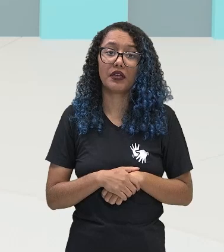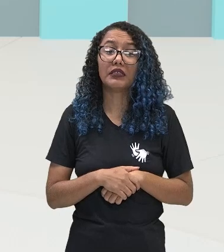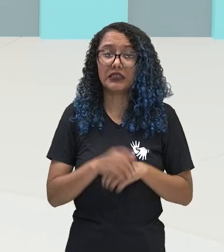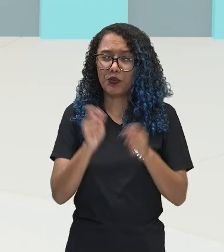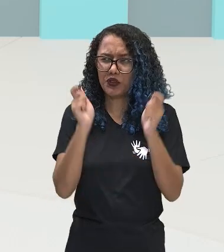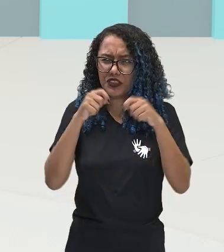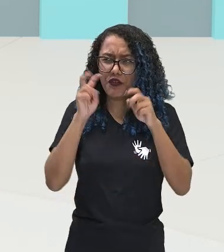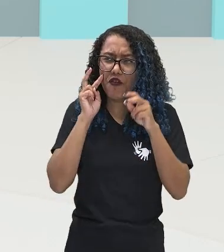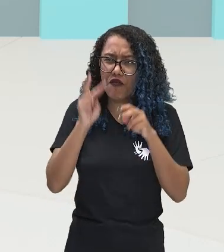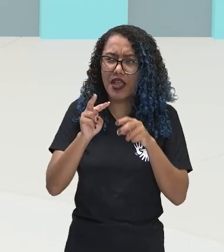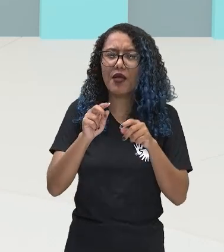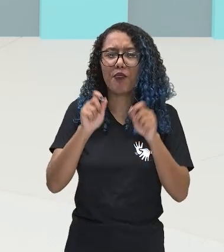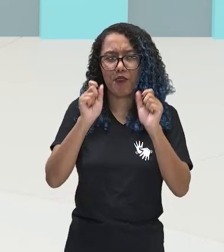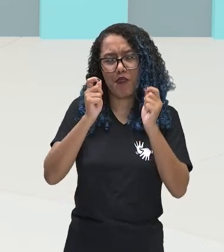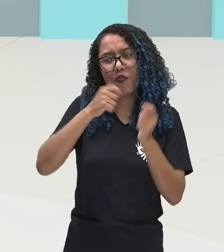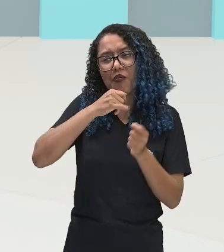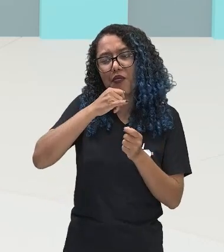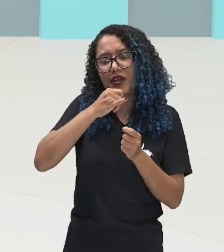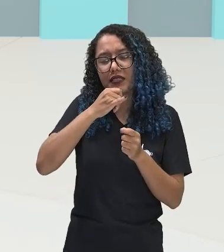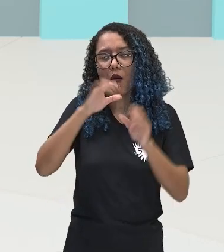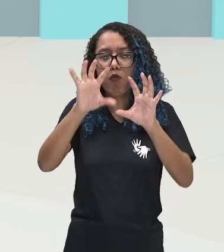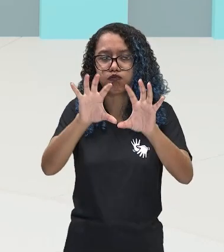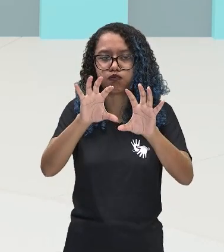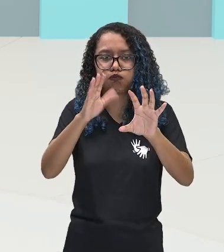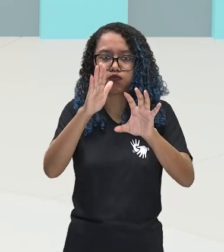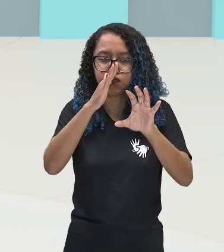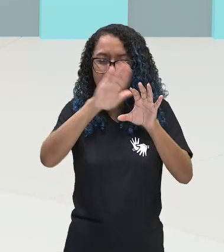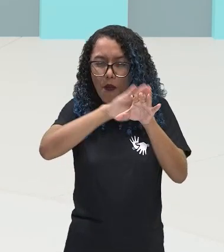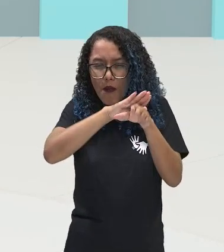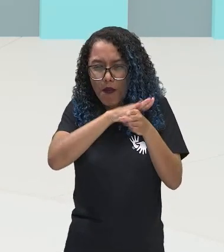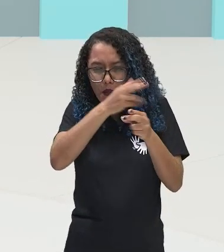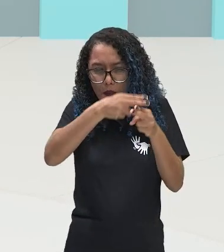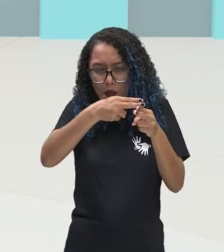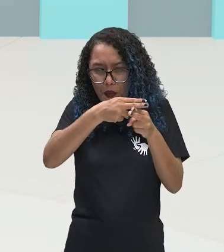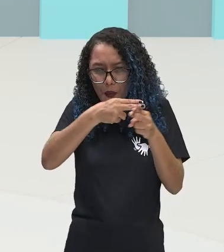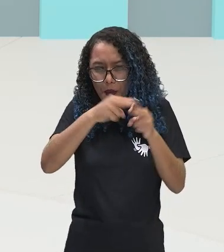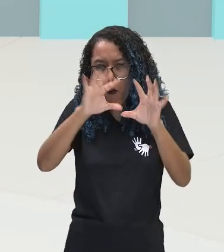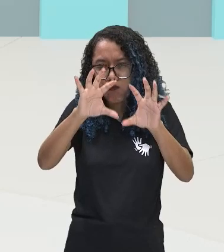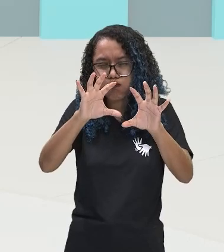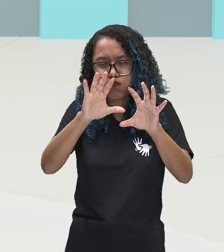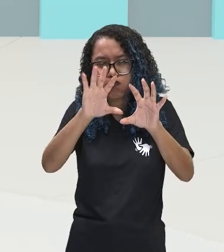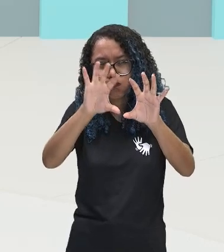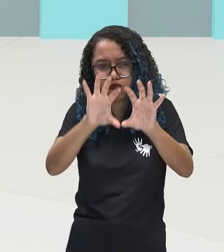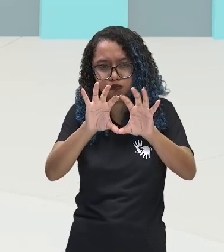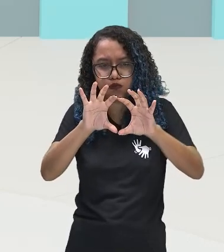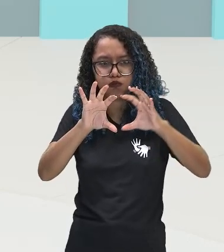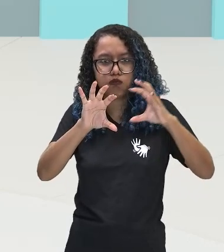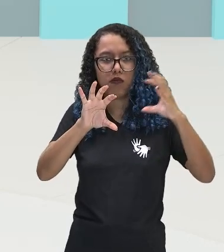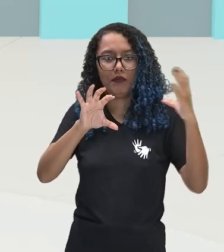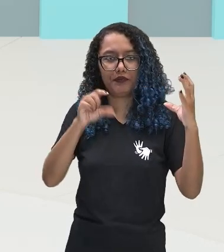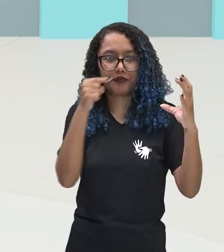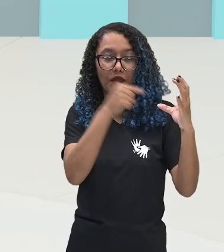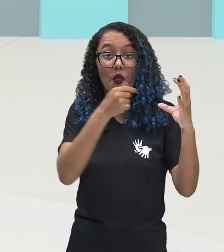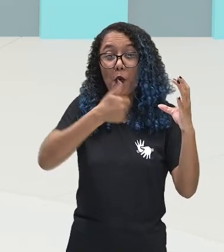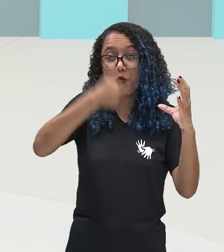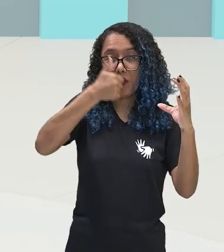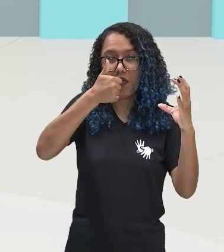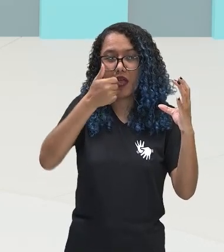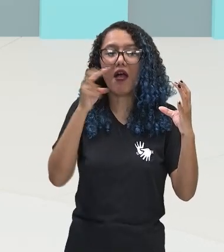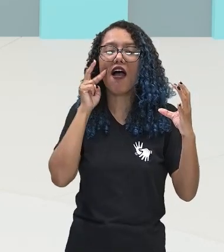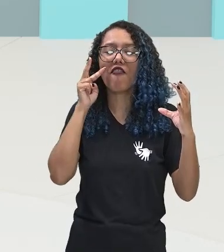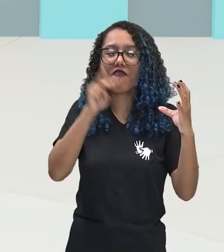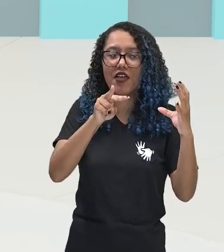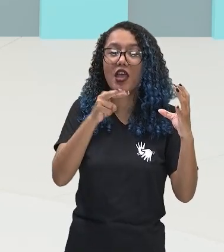né pegar o bisturi cortar ali o glúteo máximo e tirar ele assim né levantar ele nós iríamos enxergar os outros